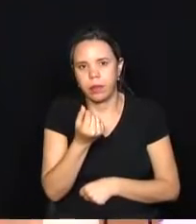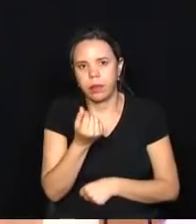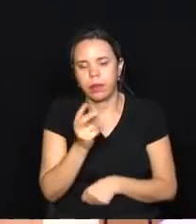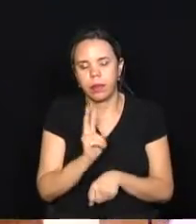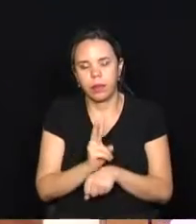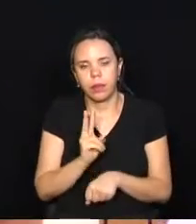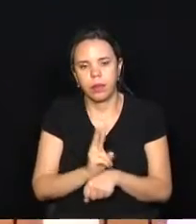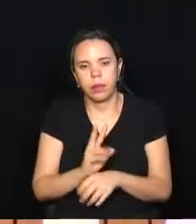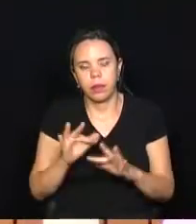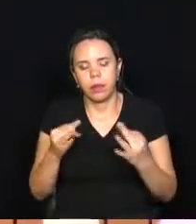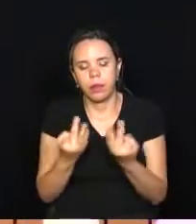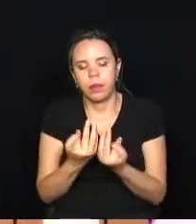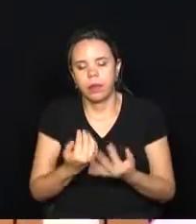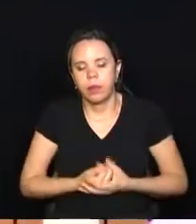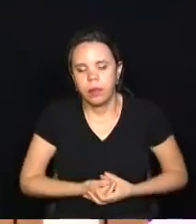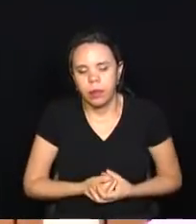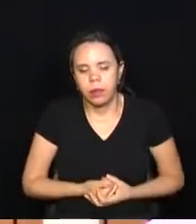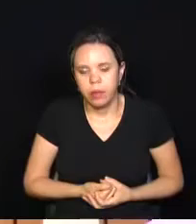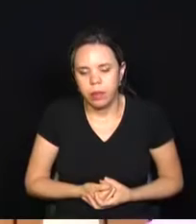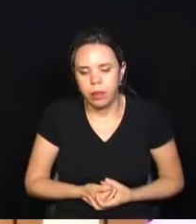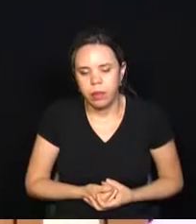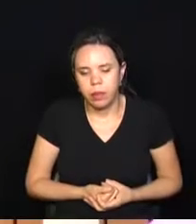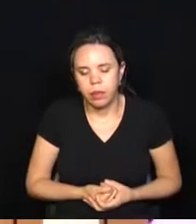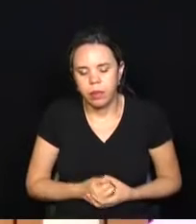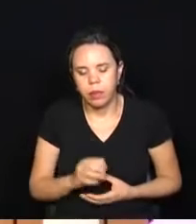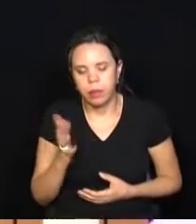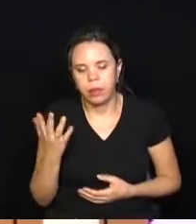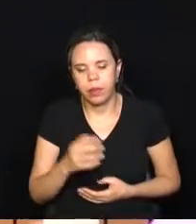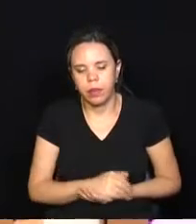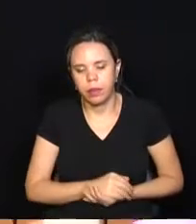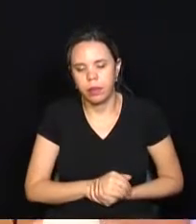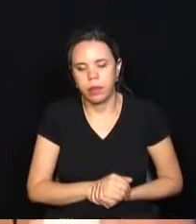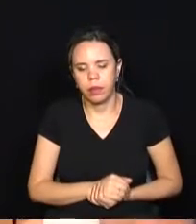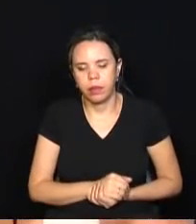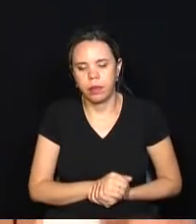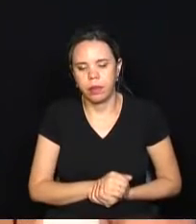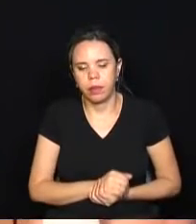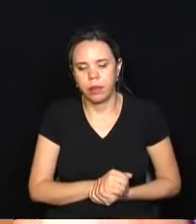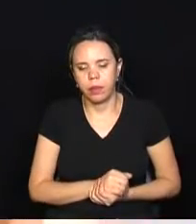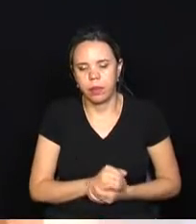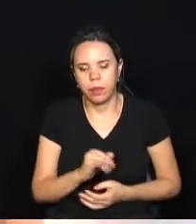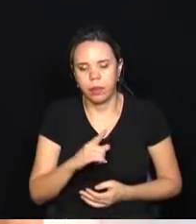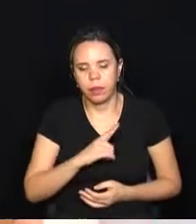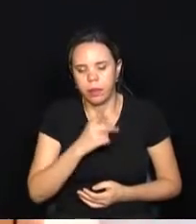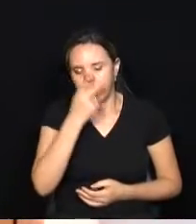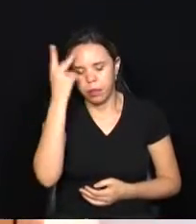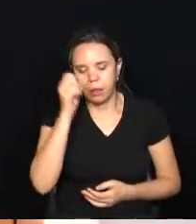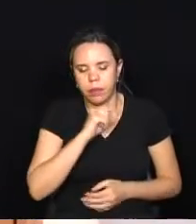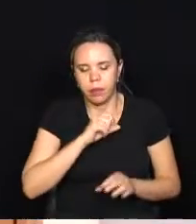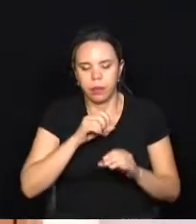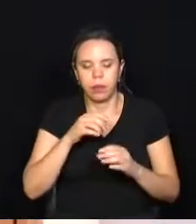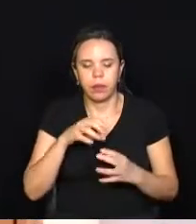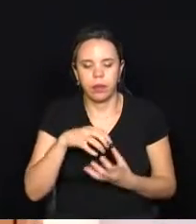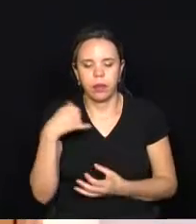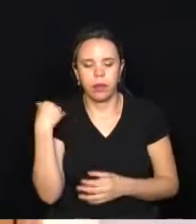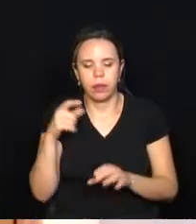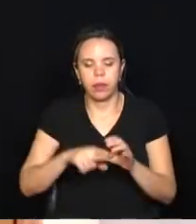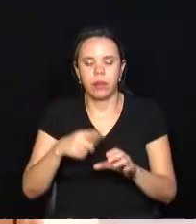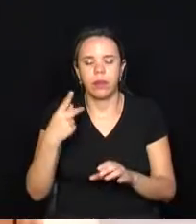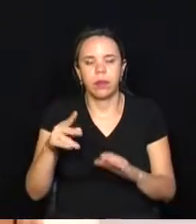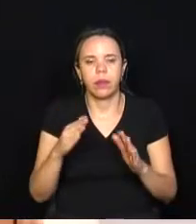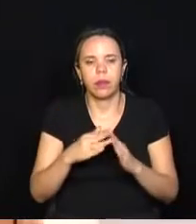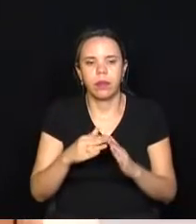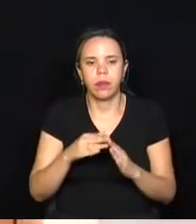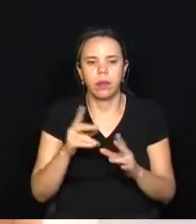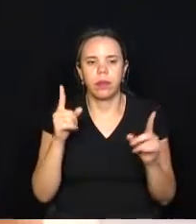manter a família. Né? Então, para que isso aconteça, e se você tem um idoso dependente na tua casa, ele se torna